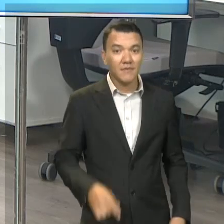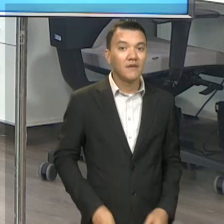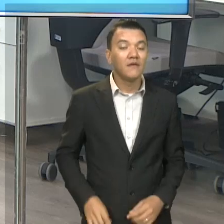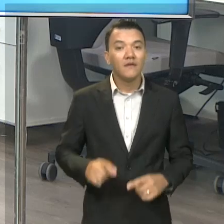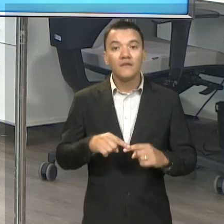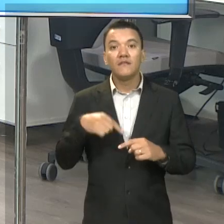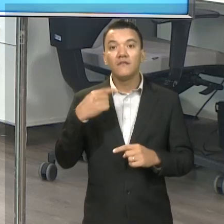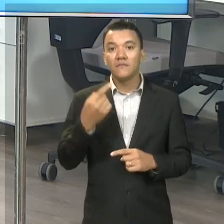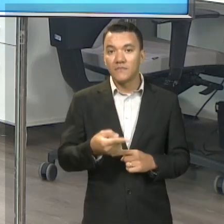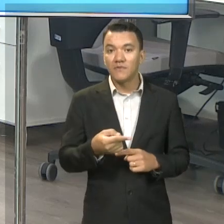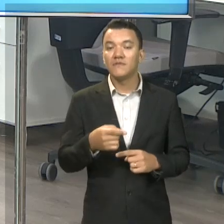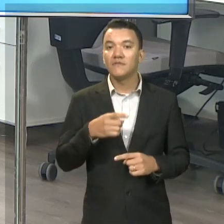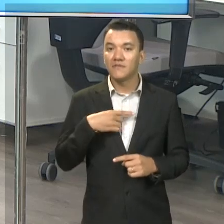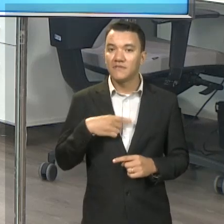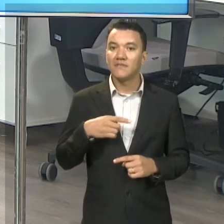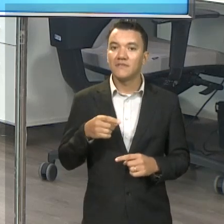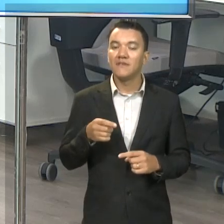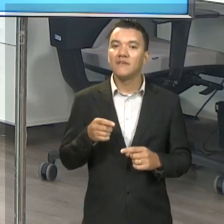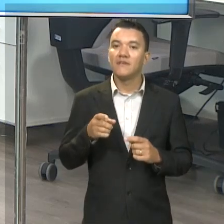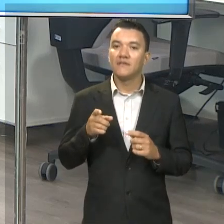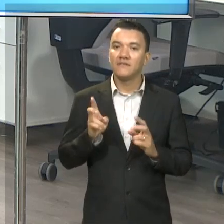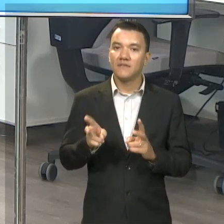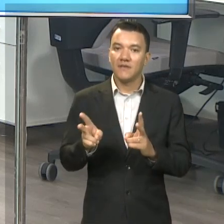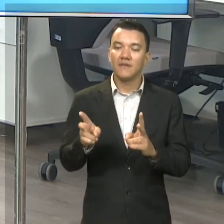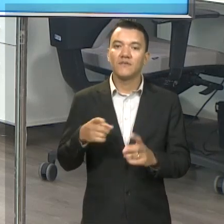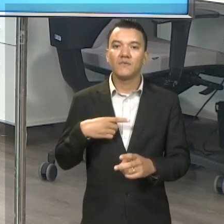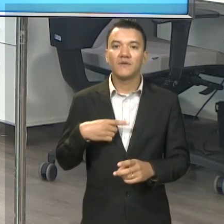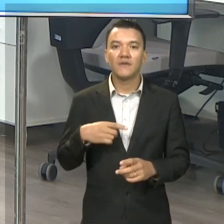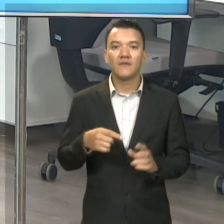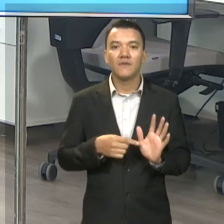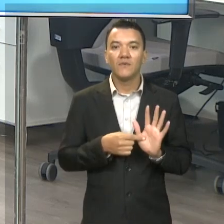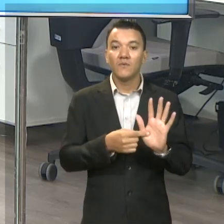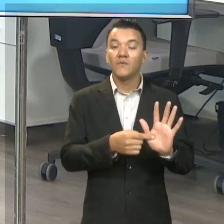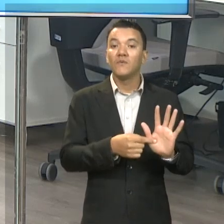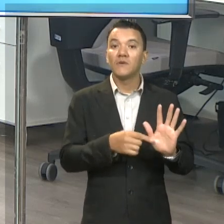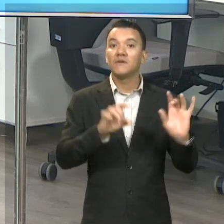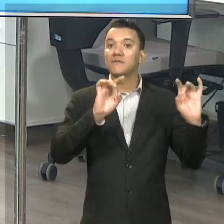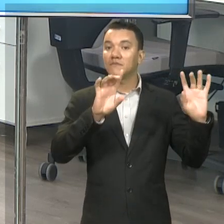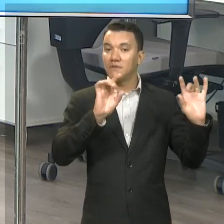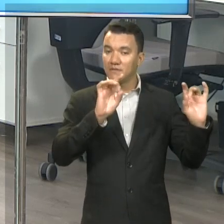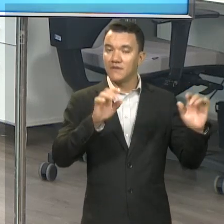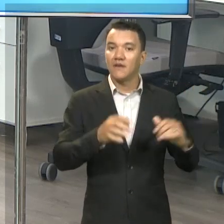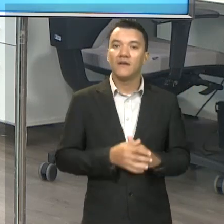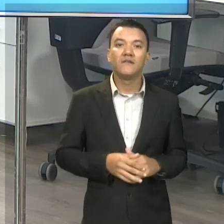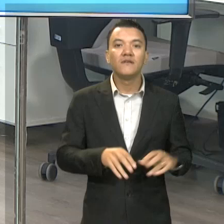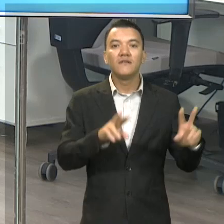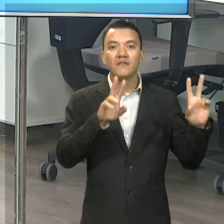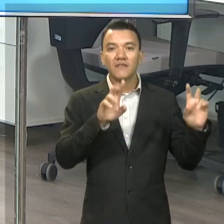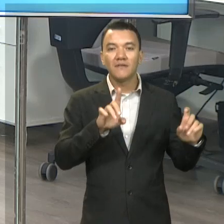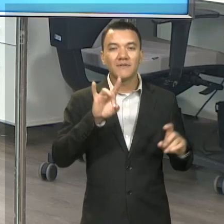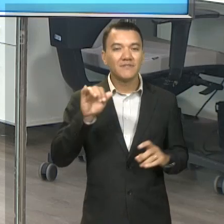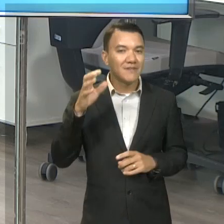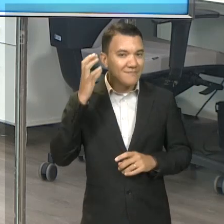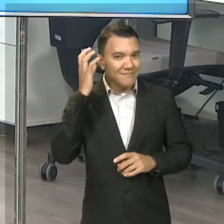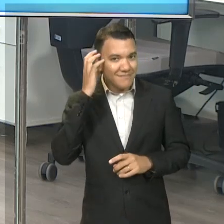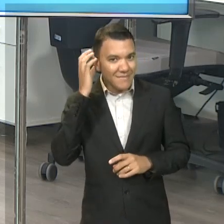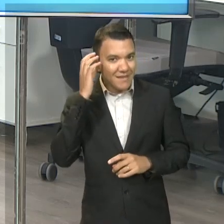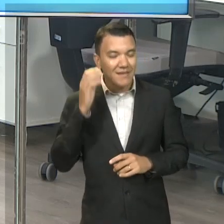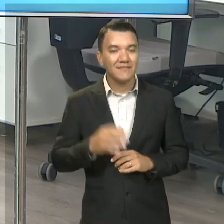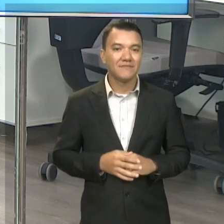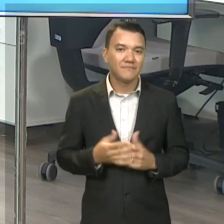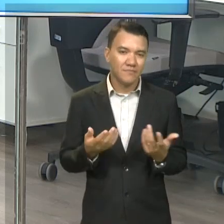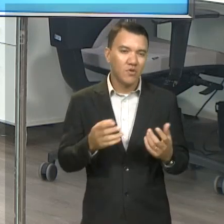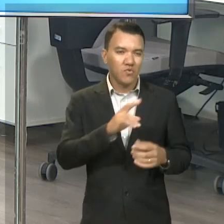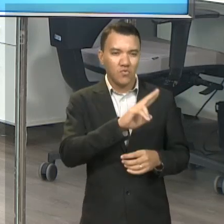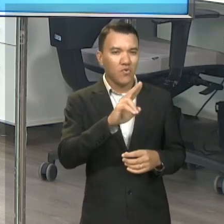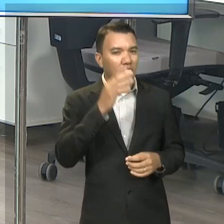após o encerramento do nosso telejornal, nós teremos a exibição de um programa especial sobre o Dia do Radialista, com grandes nomes